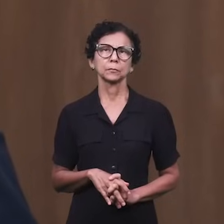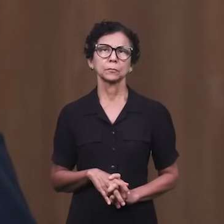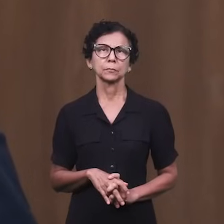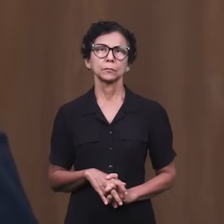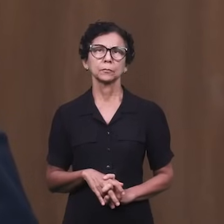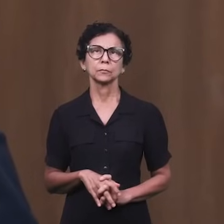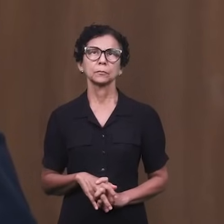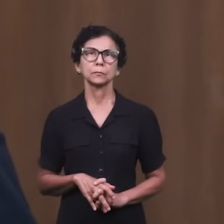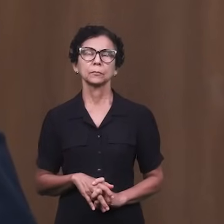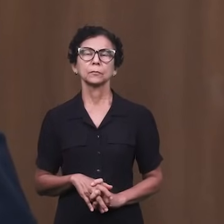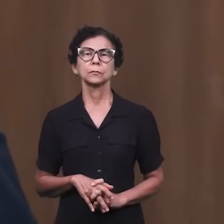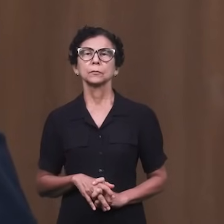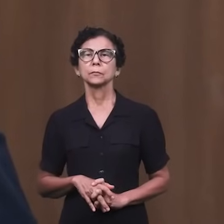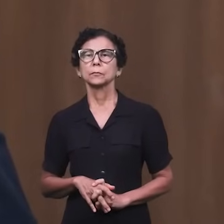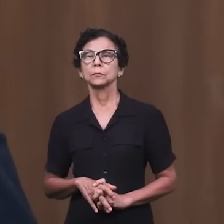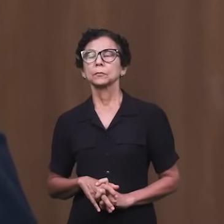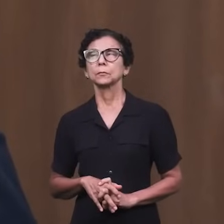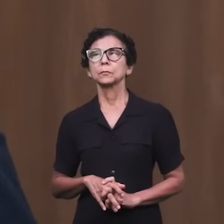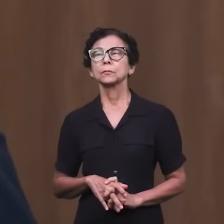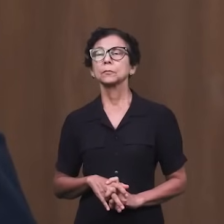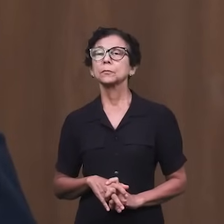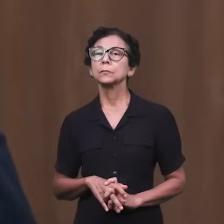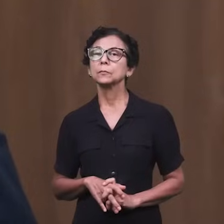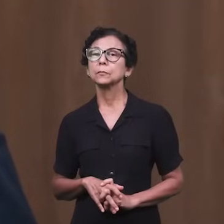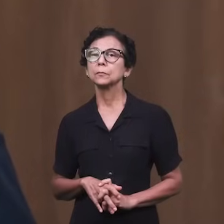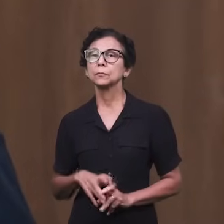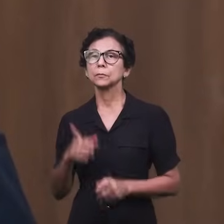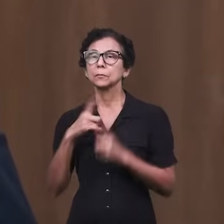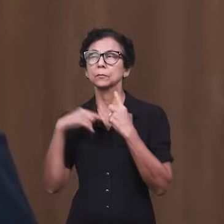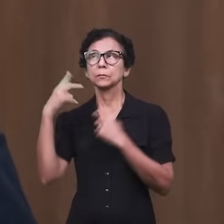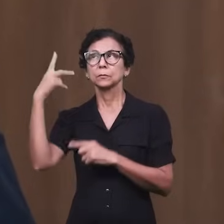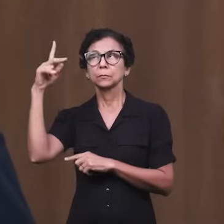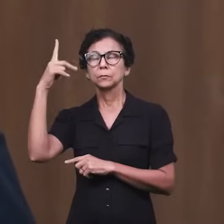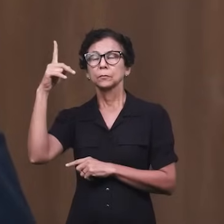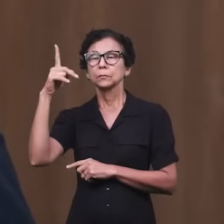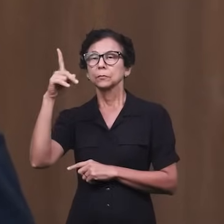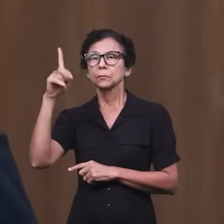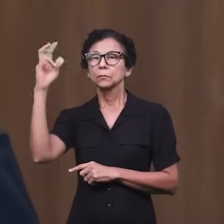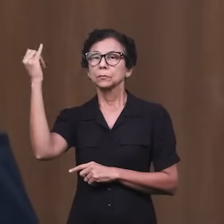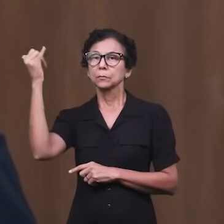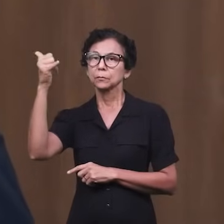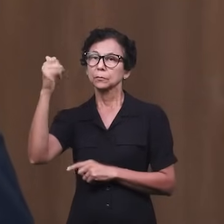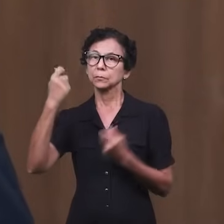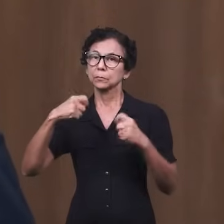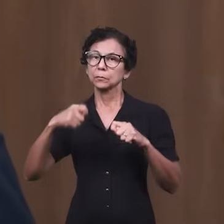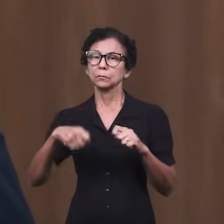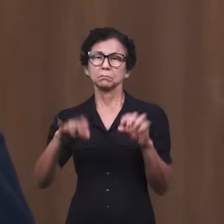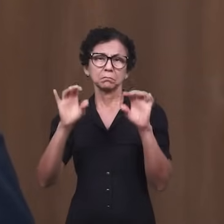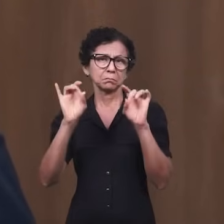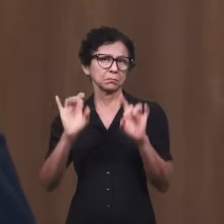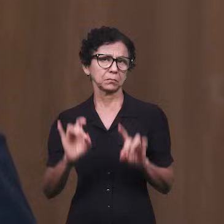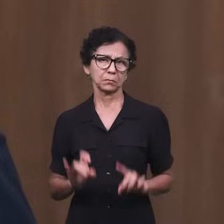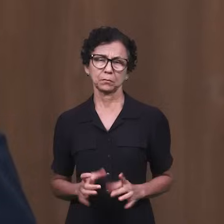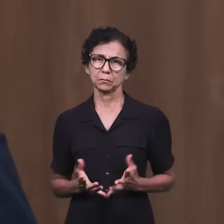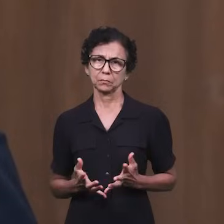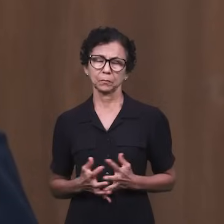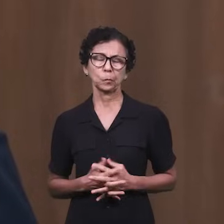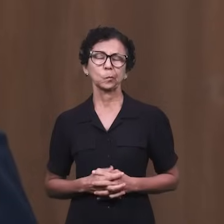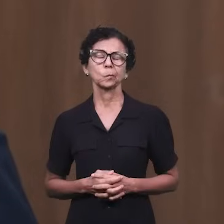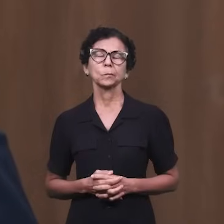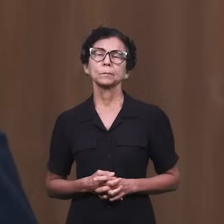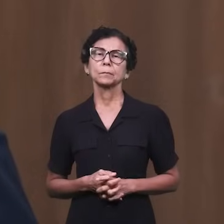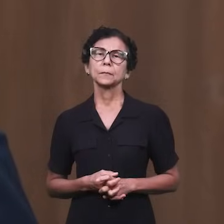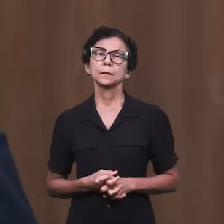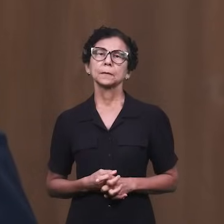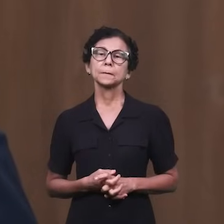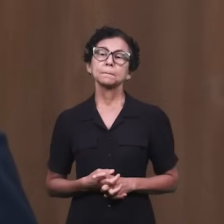dele da dimensão dele Deus vai falar conosco em algum Versículo ali específico sobre uma necessidade específica que nós temos